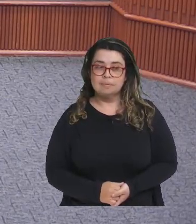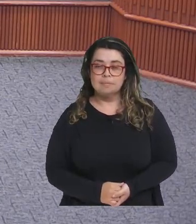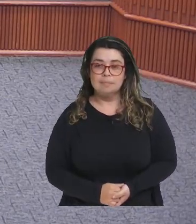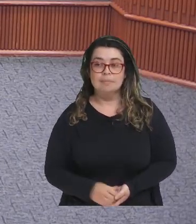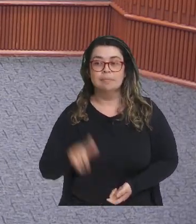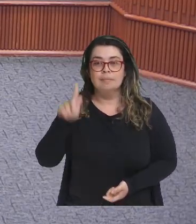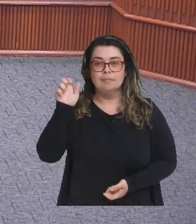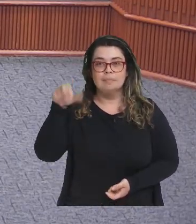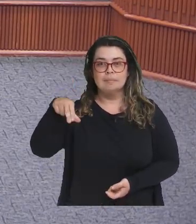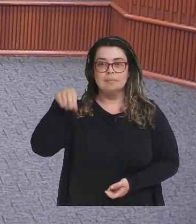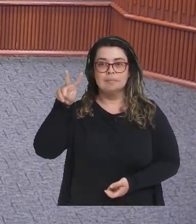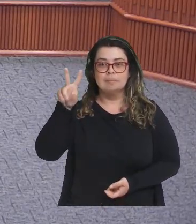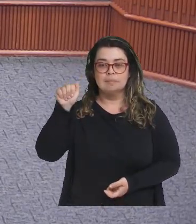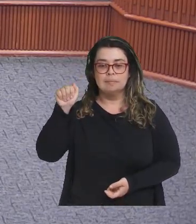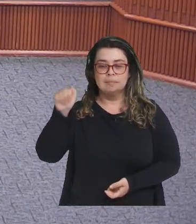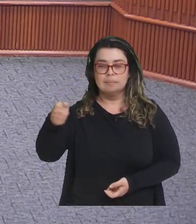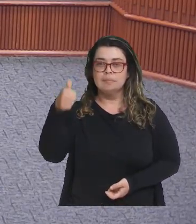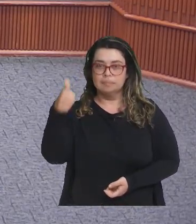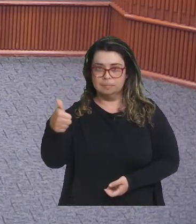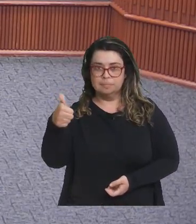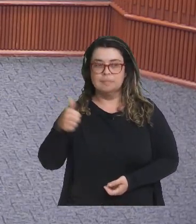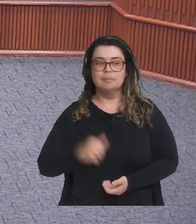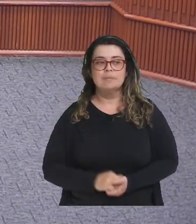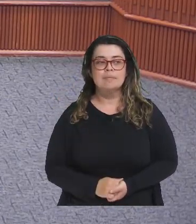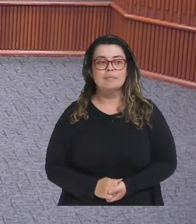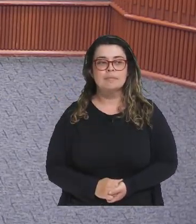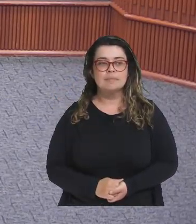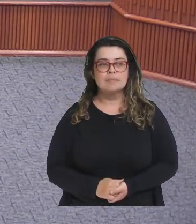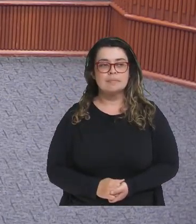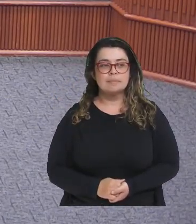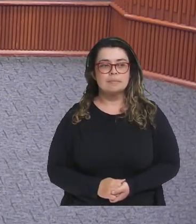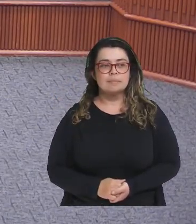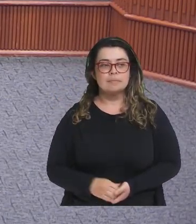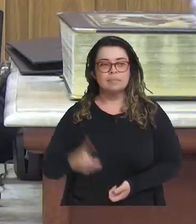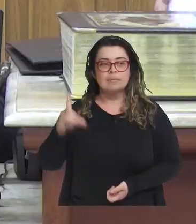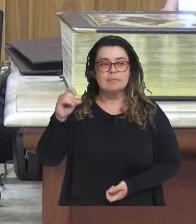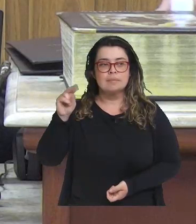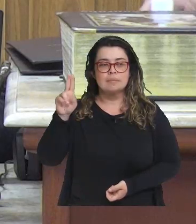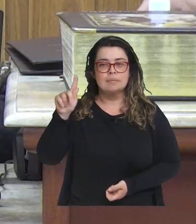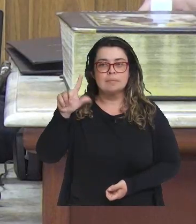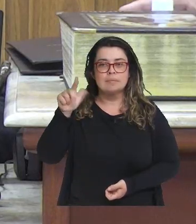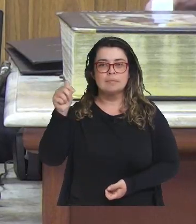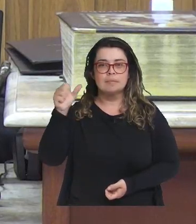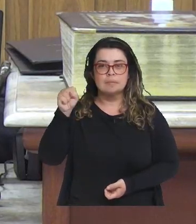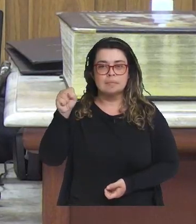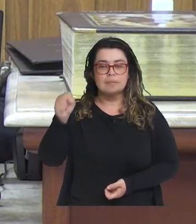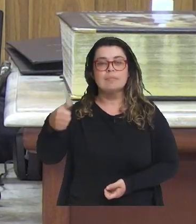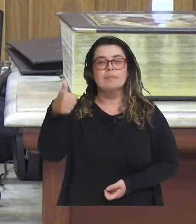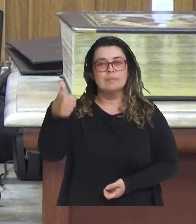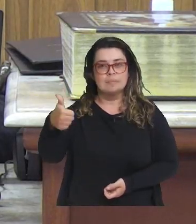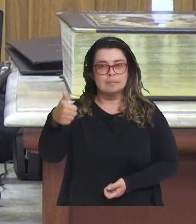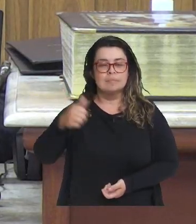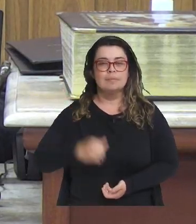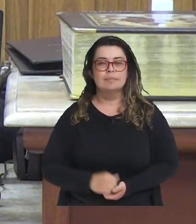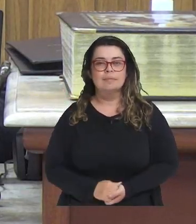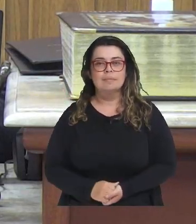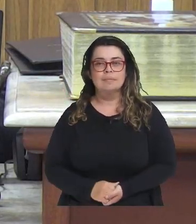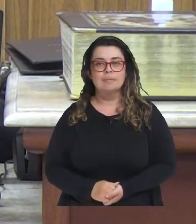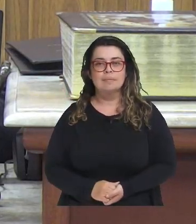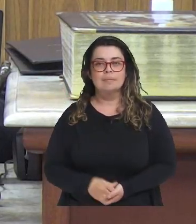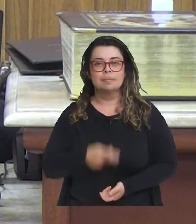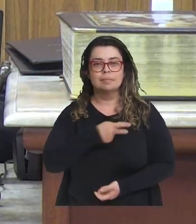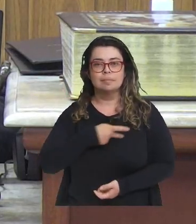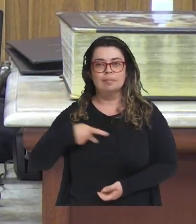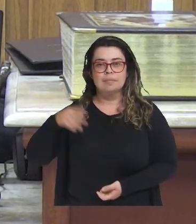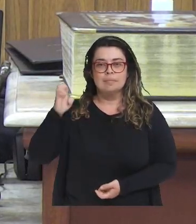Dionísio de Gênova. Tenente de Gênova, presente. Douglas Azevedo. Presente. Edson de